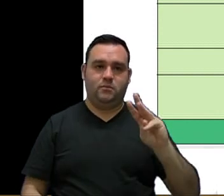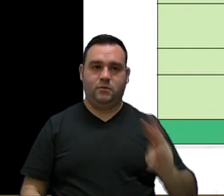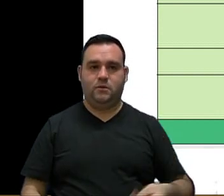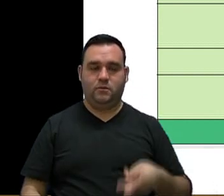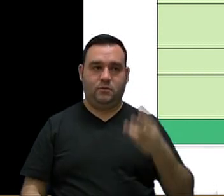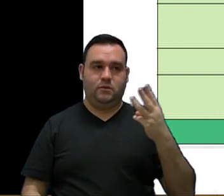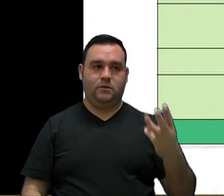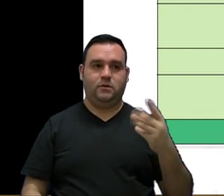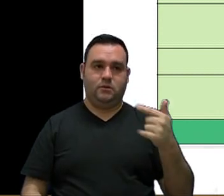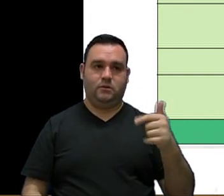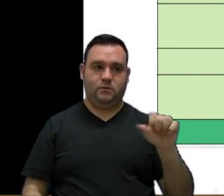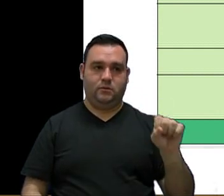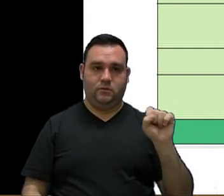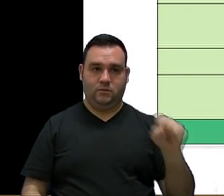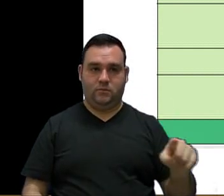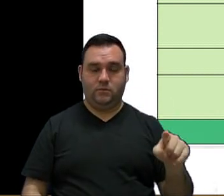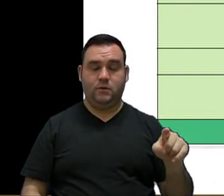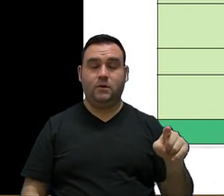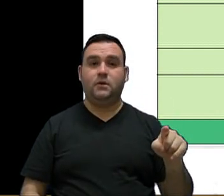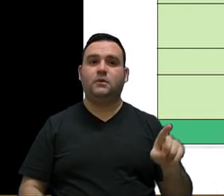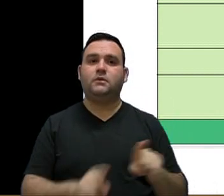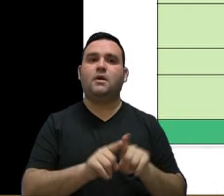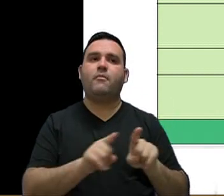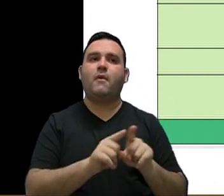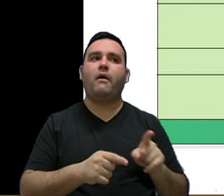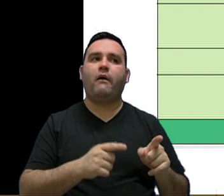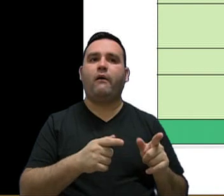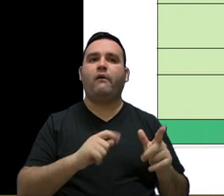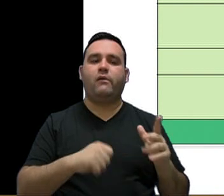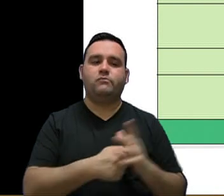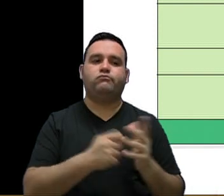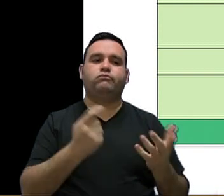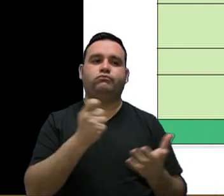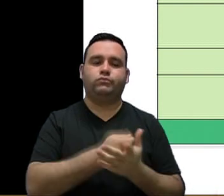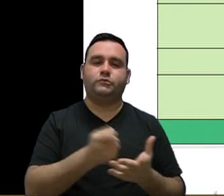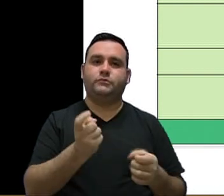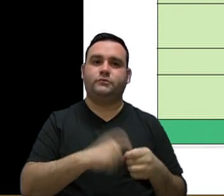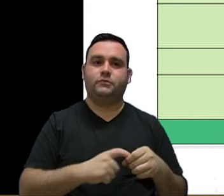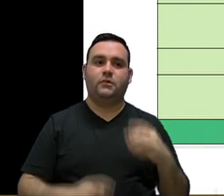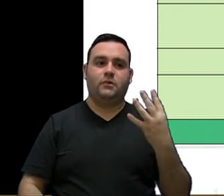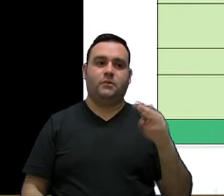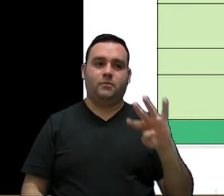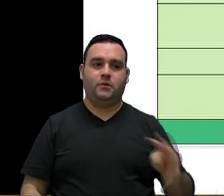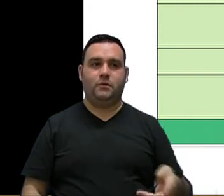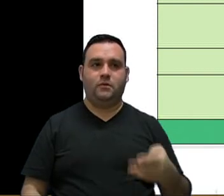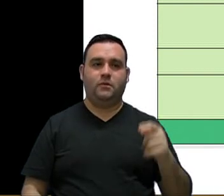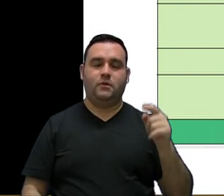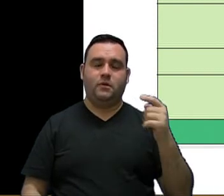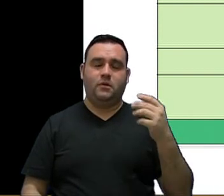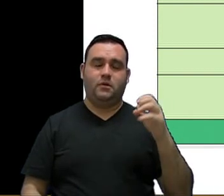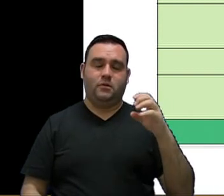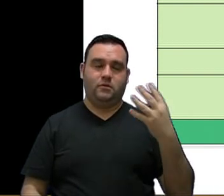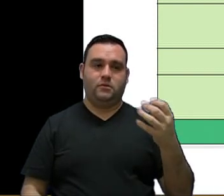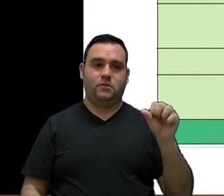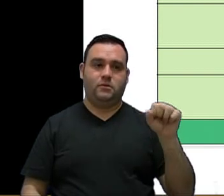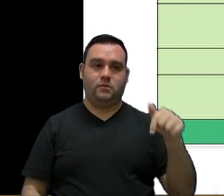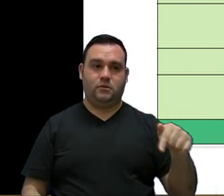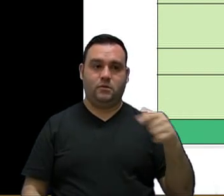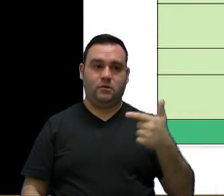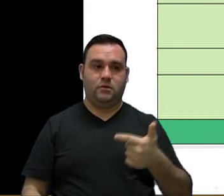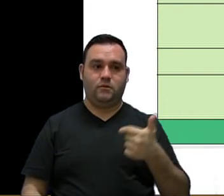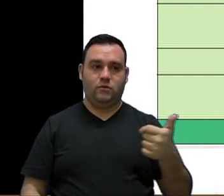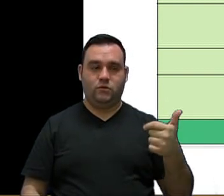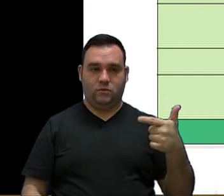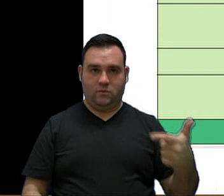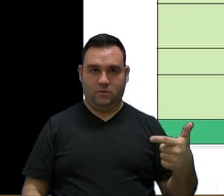milhões 378 mil indenizações restituições 4908120 mil totalizando